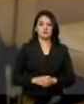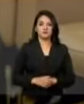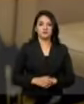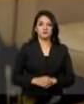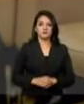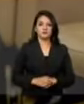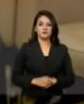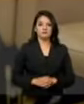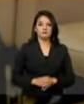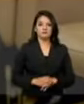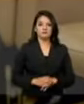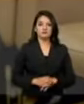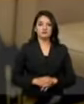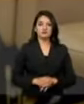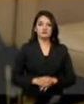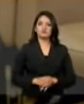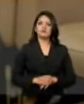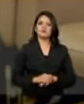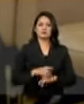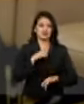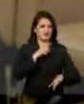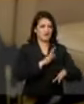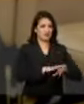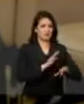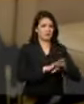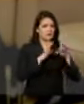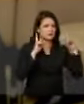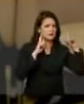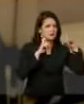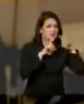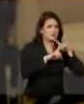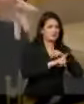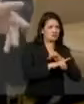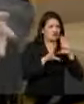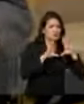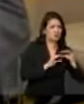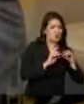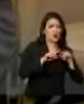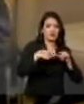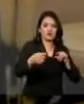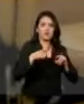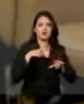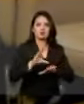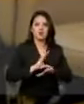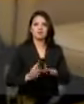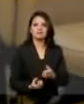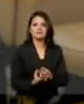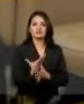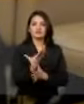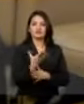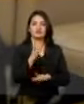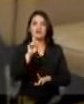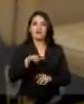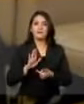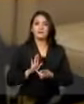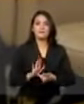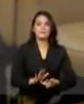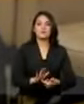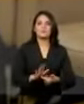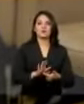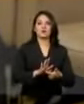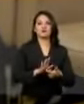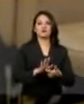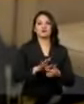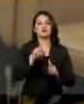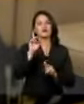viver tempos de obscurantismo, se constitui sempre como uma resposta ao passado e uma proposta